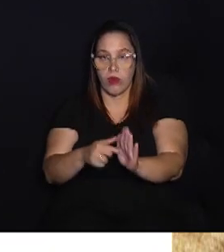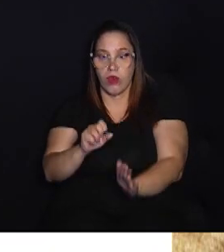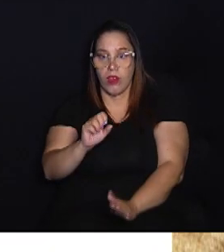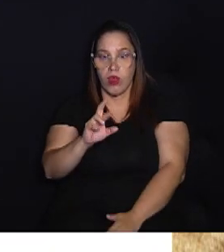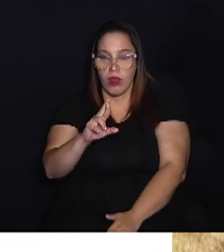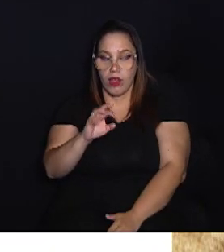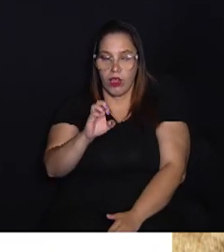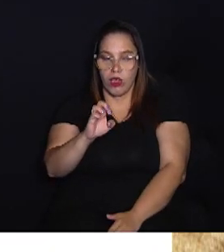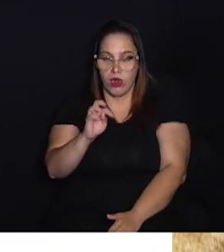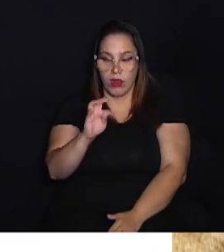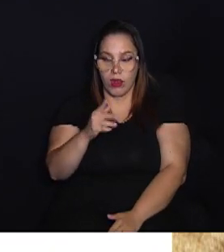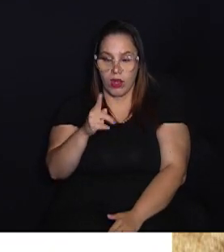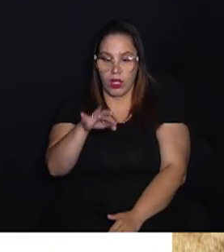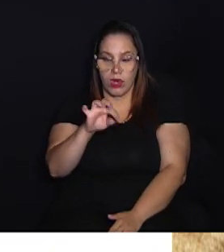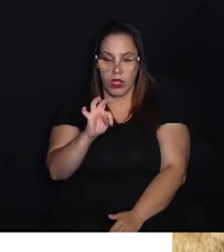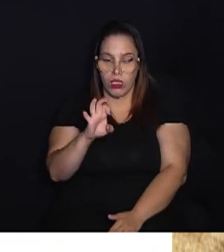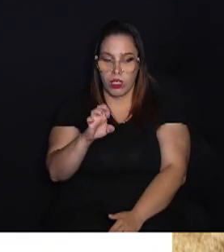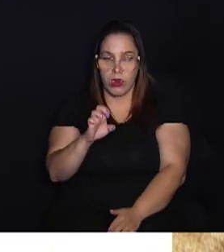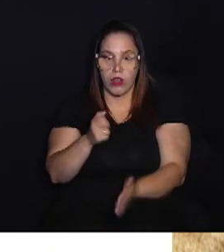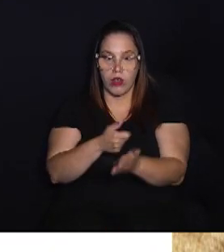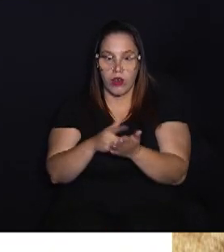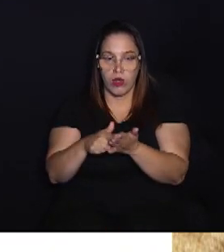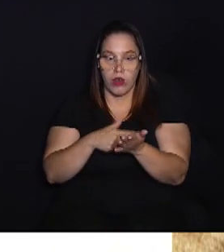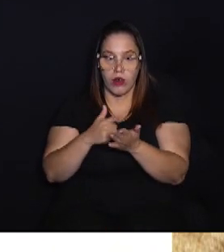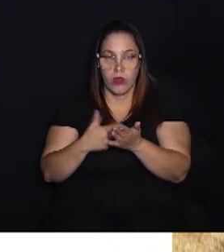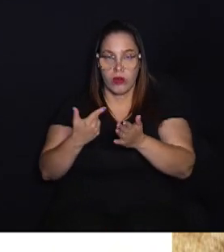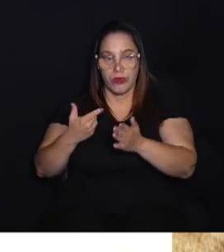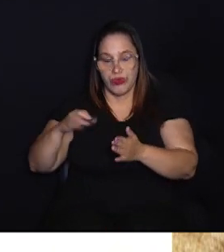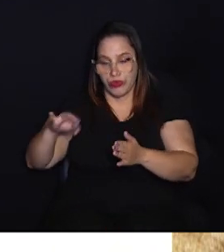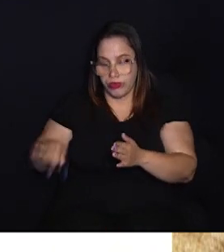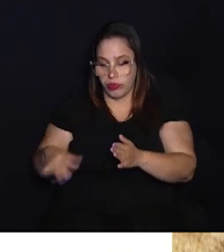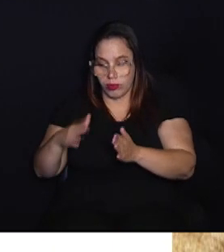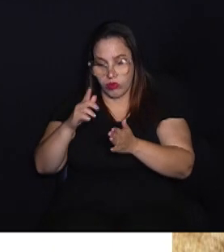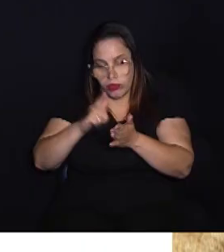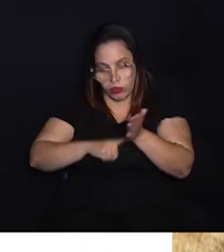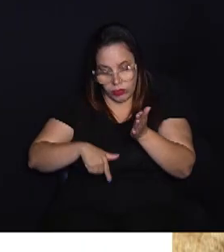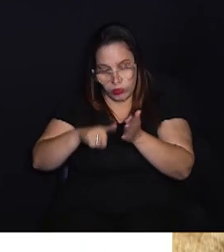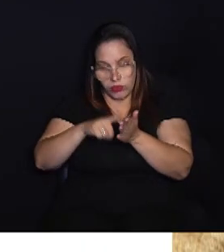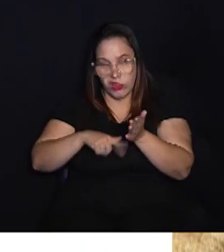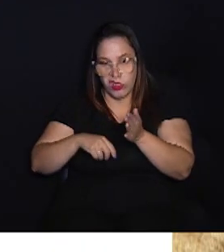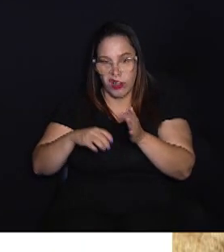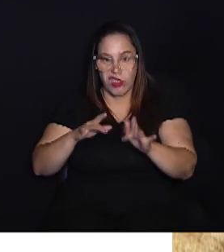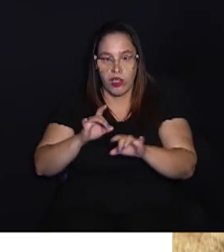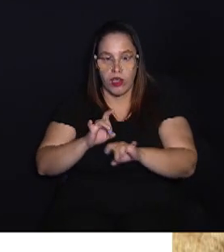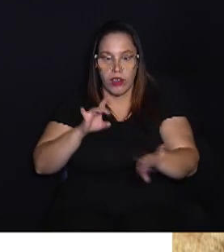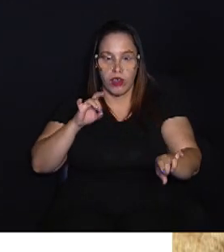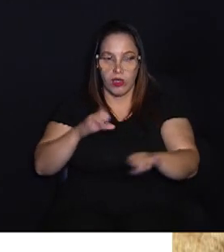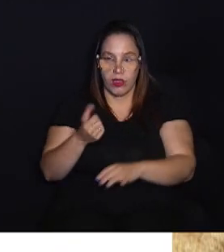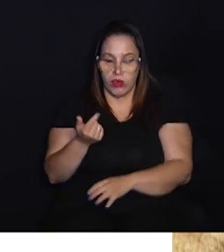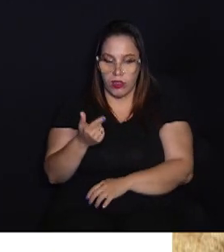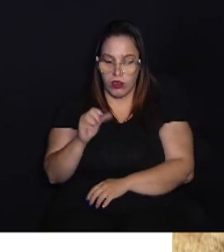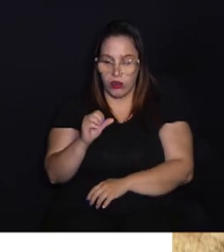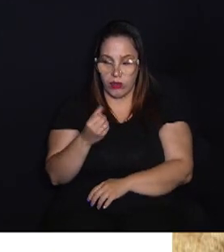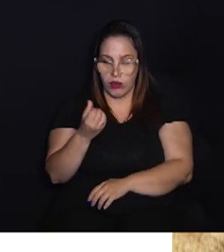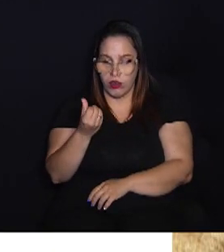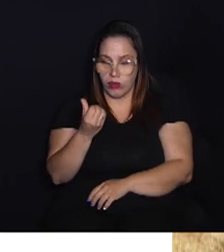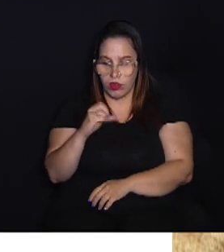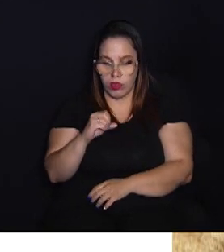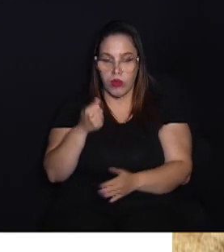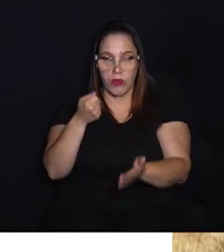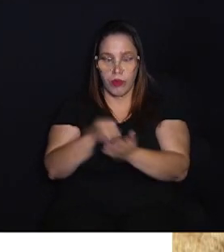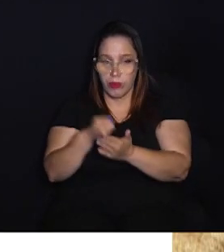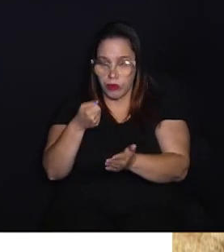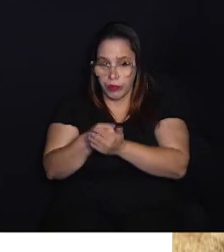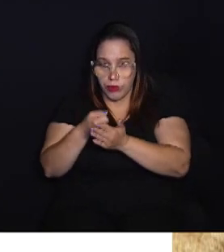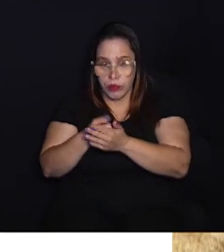Resgate, a revista institucional, que deixou de ser impressa e passou a ser eletrônica em 2010, se dedica